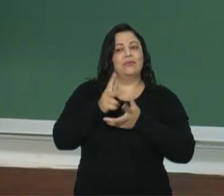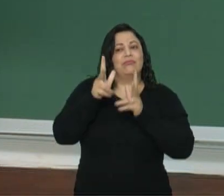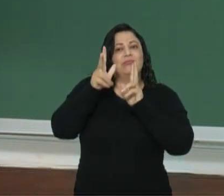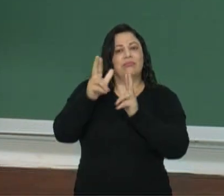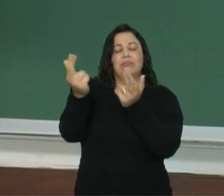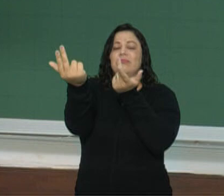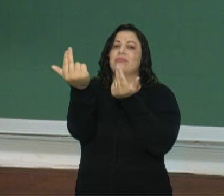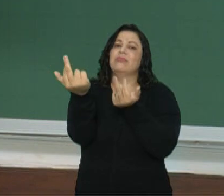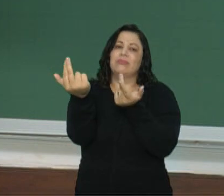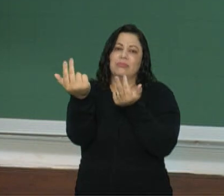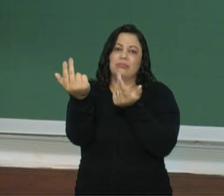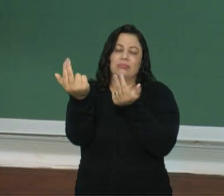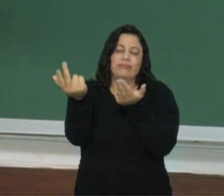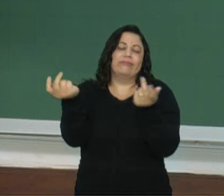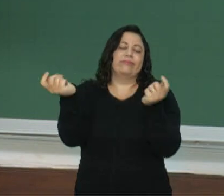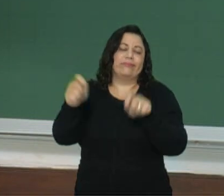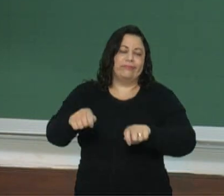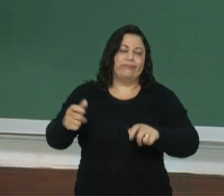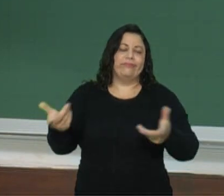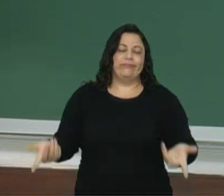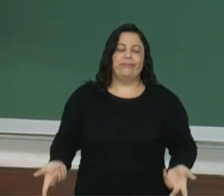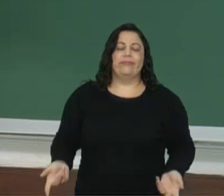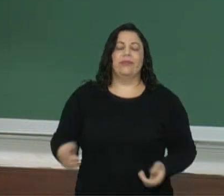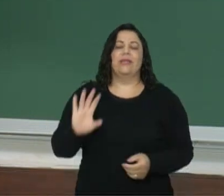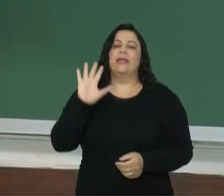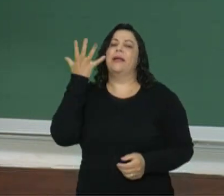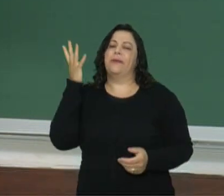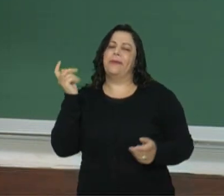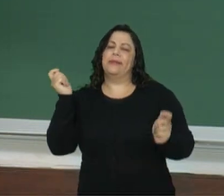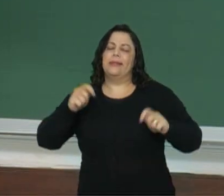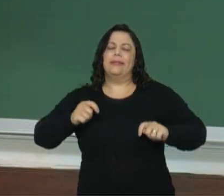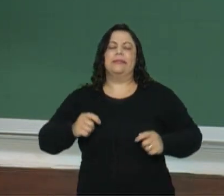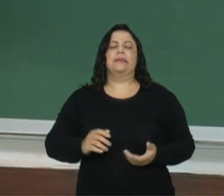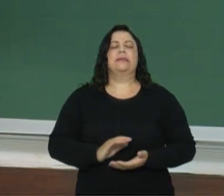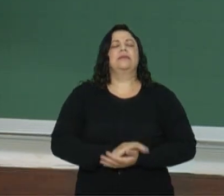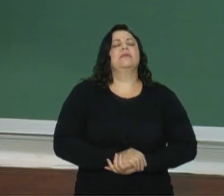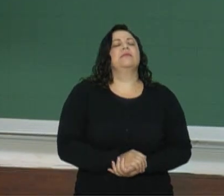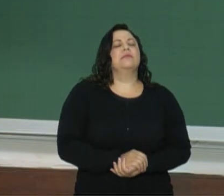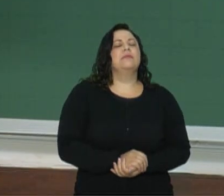essa gratuidade e por essa ação ser realizada da melhor forma possível.